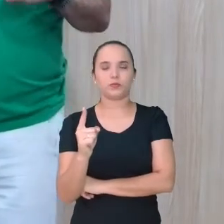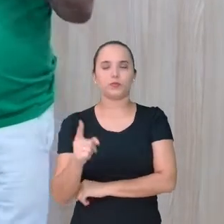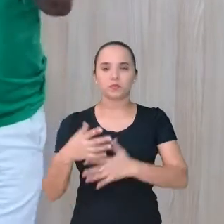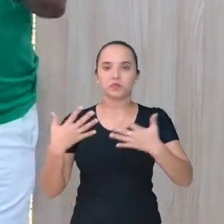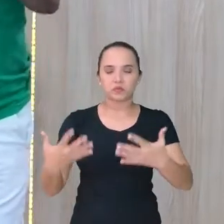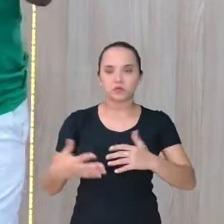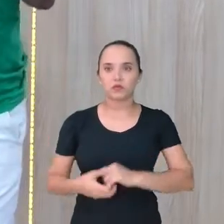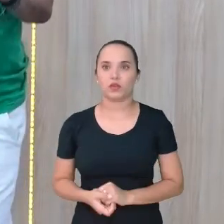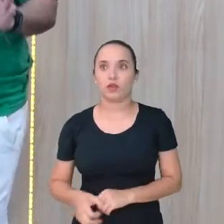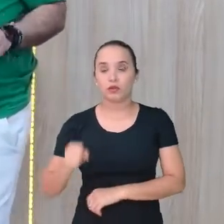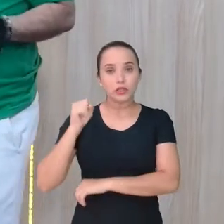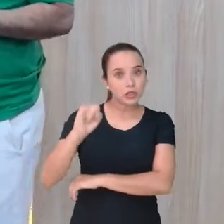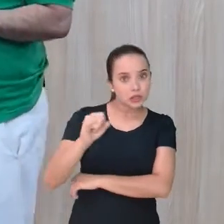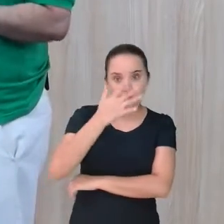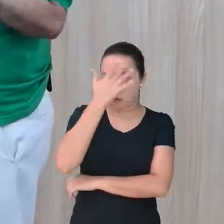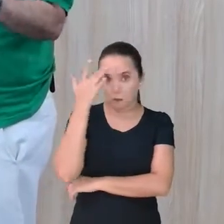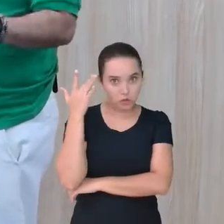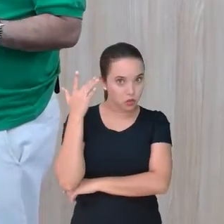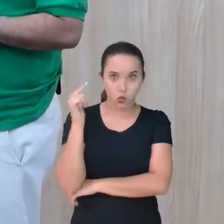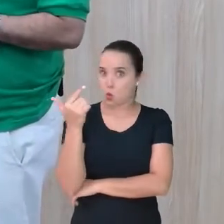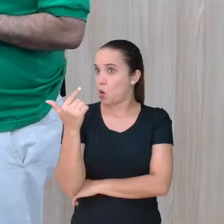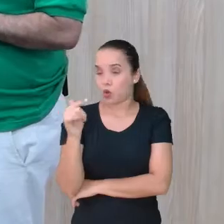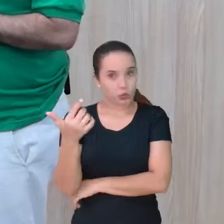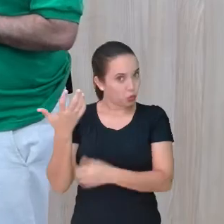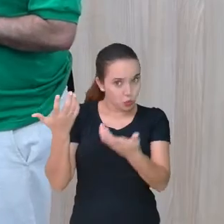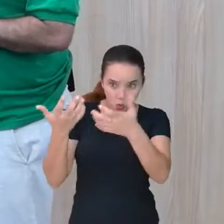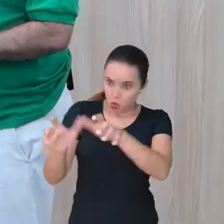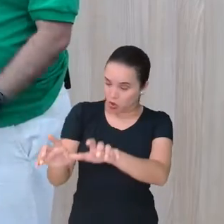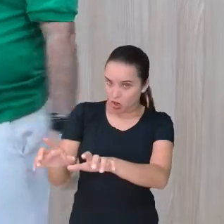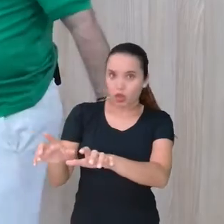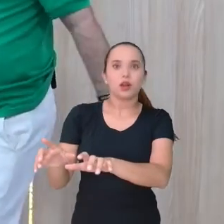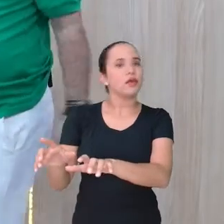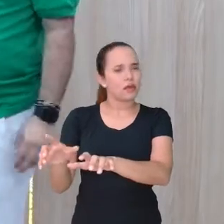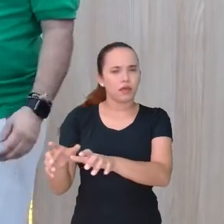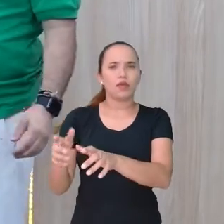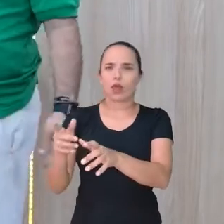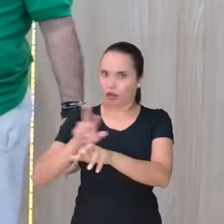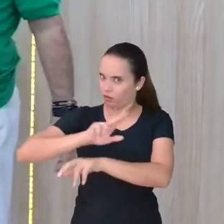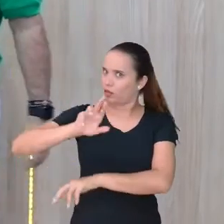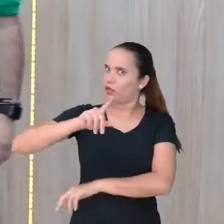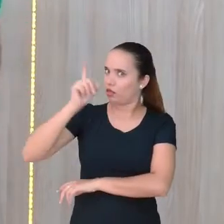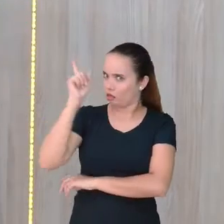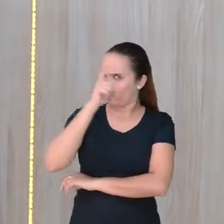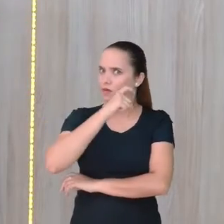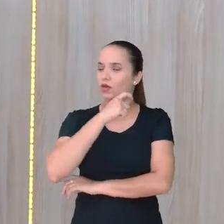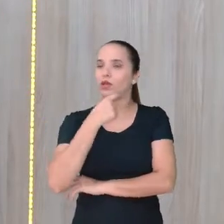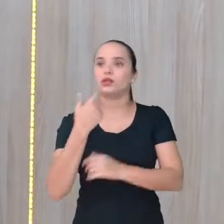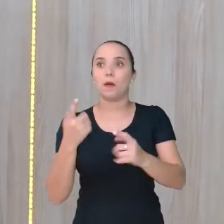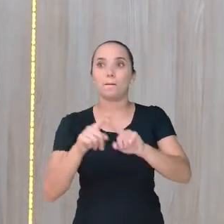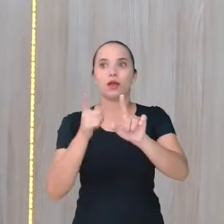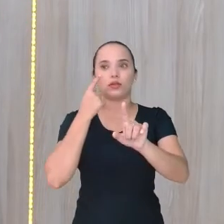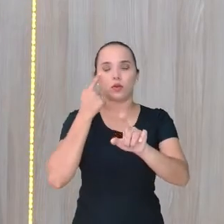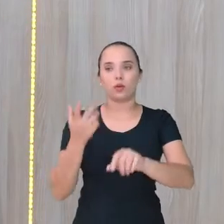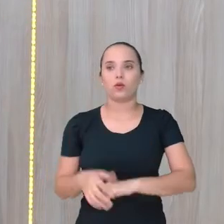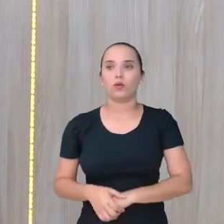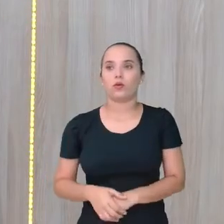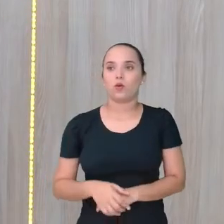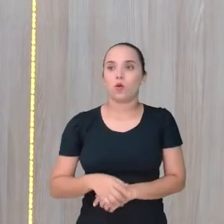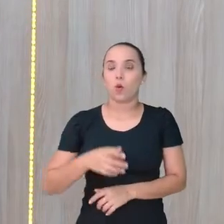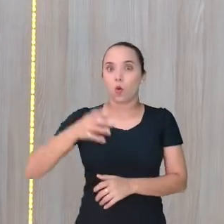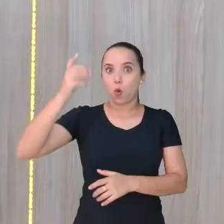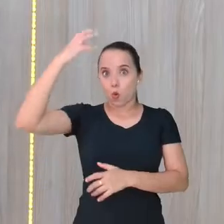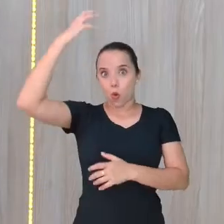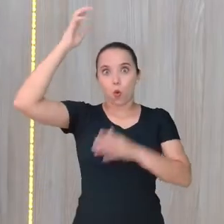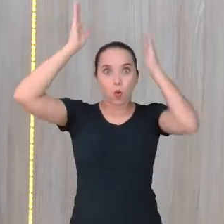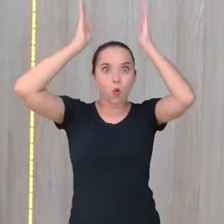Então, quem ousava desobedecer isso, geralmente era perseguido. Então, nesse sentido, né, quando ele distribui terras entre